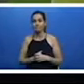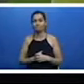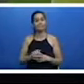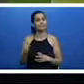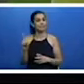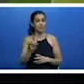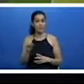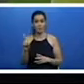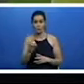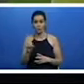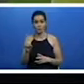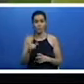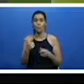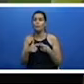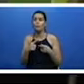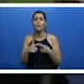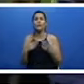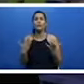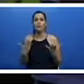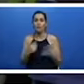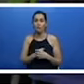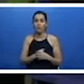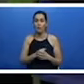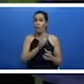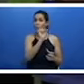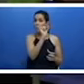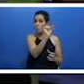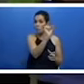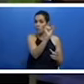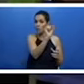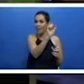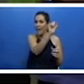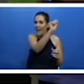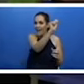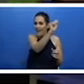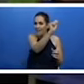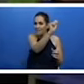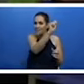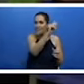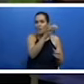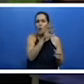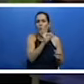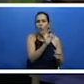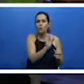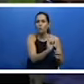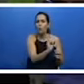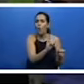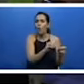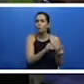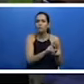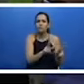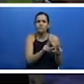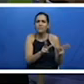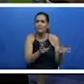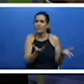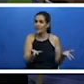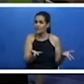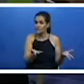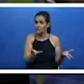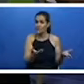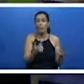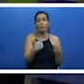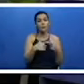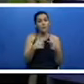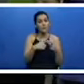Não. Por que não? A corda ela tem que começar na circunferência,